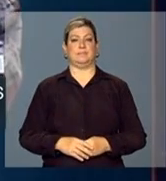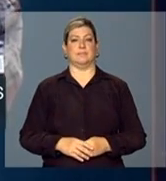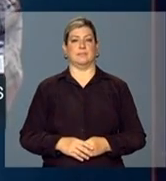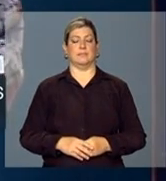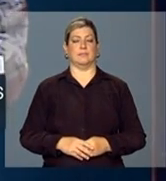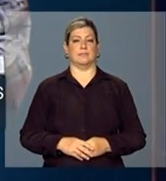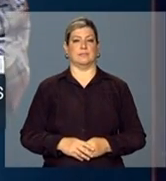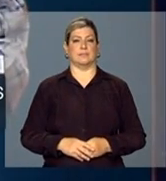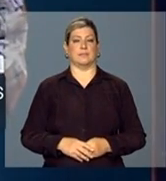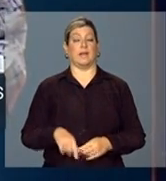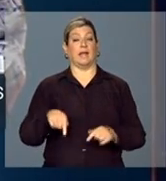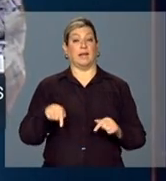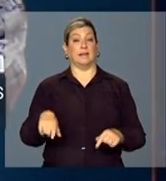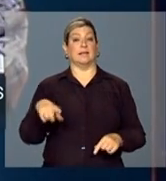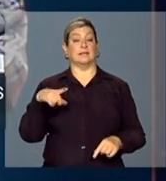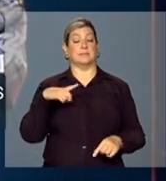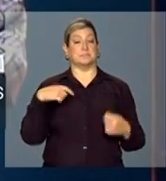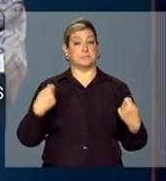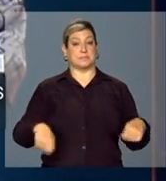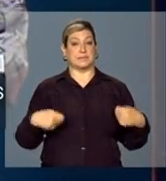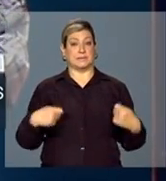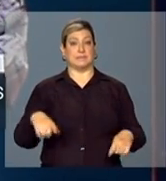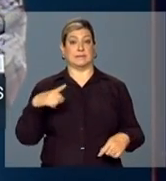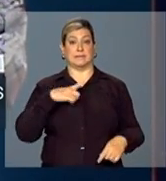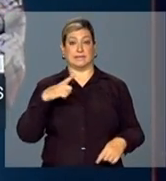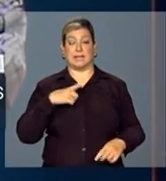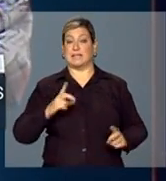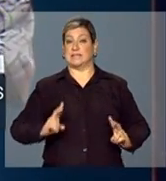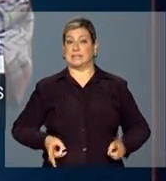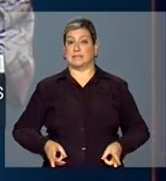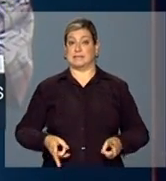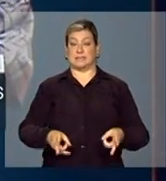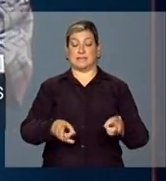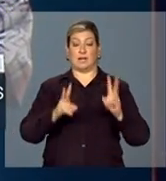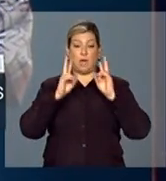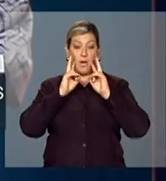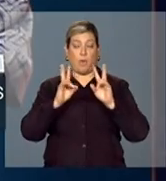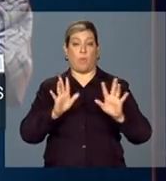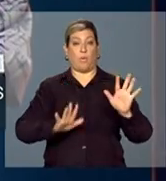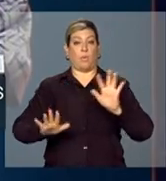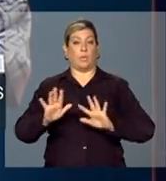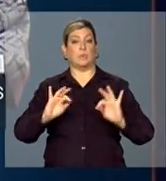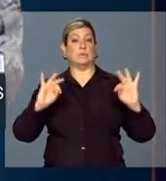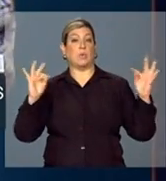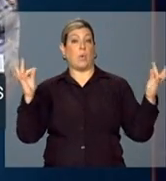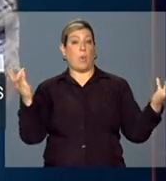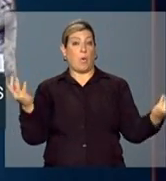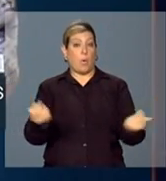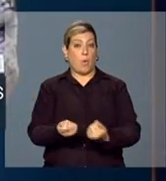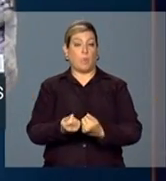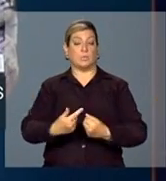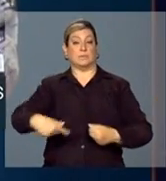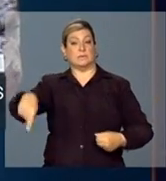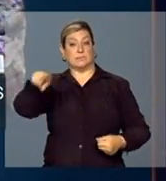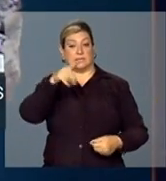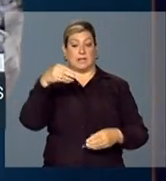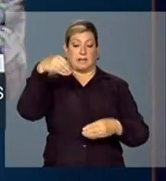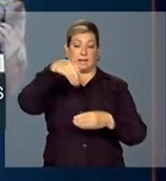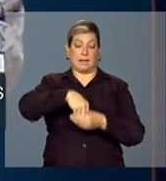ela tem de ter sempre o olhar cuidadoso de todos aqueles que nela